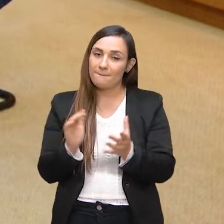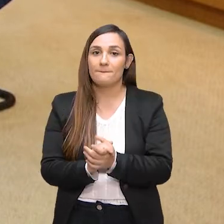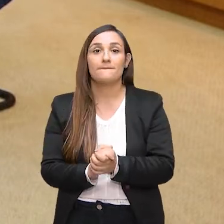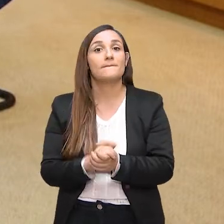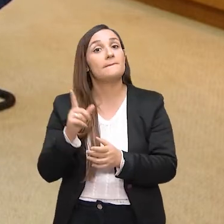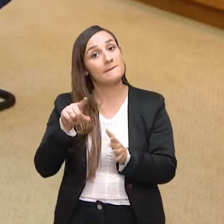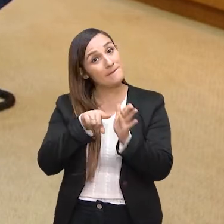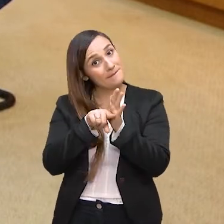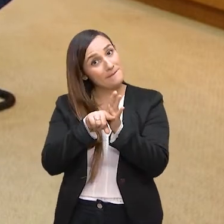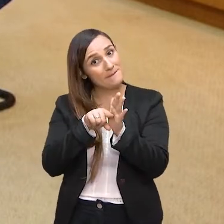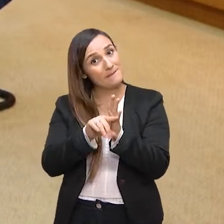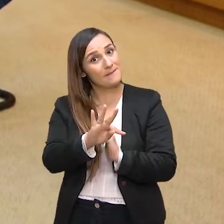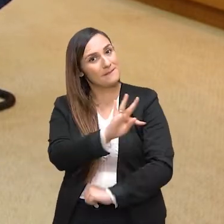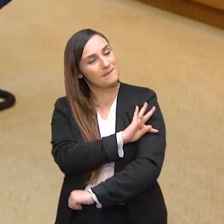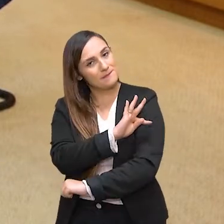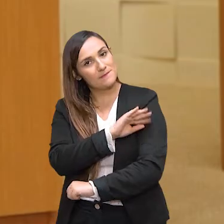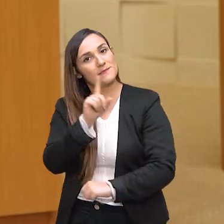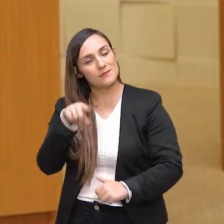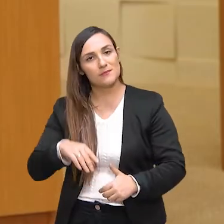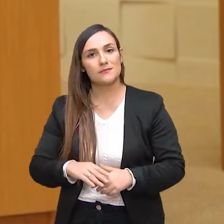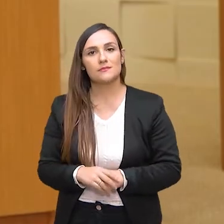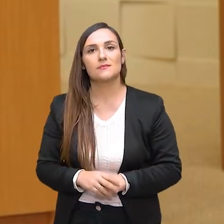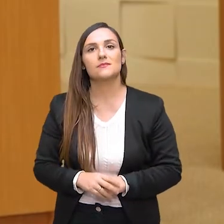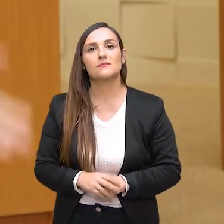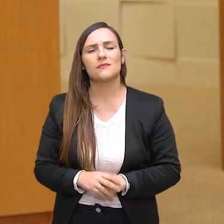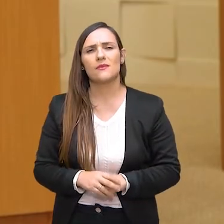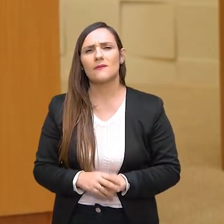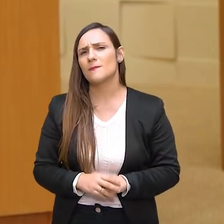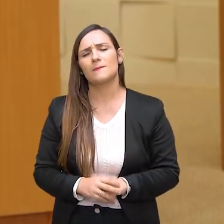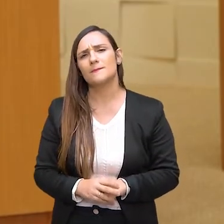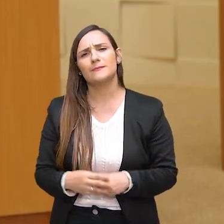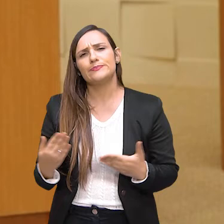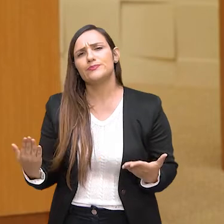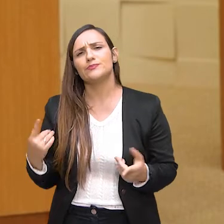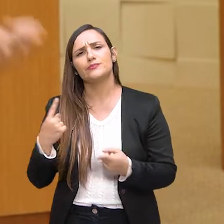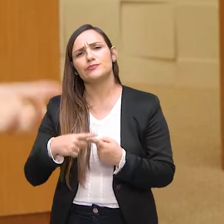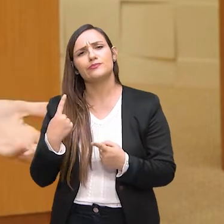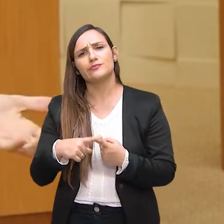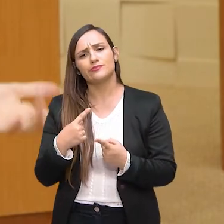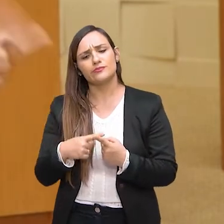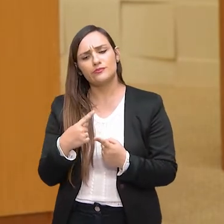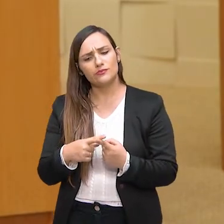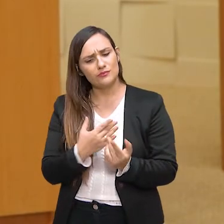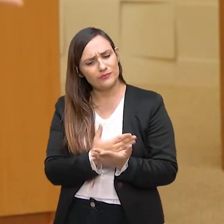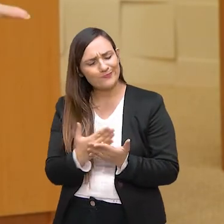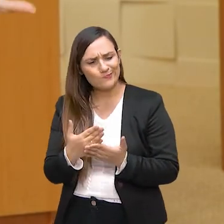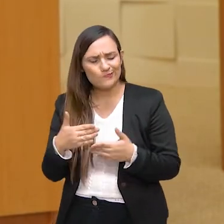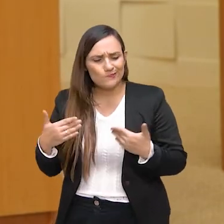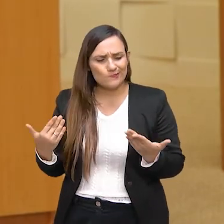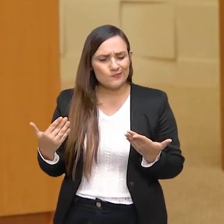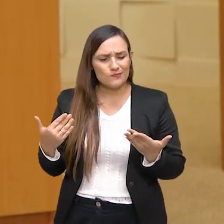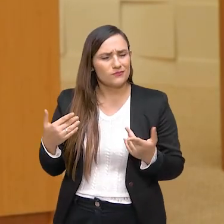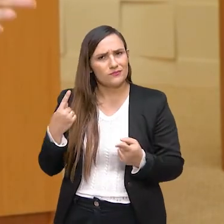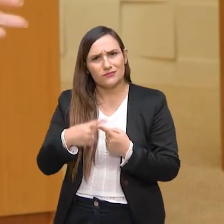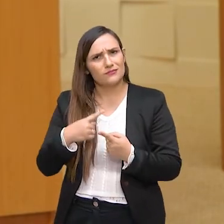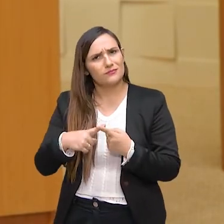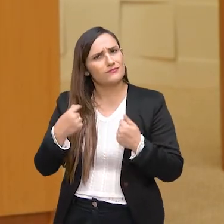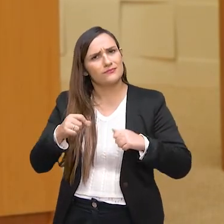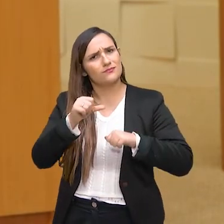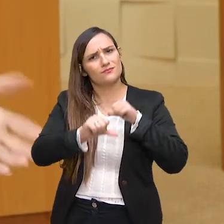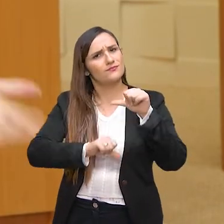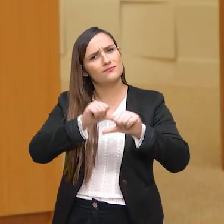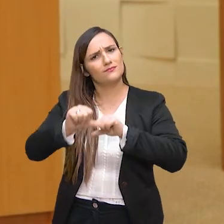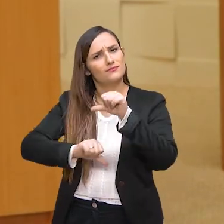né? Mas é mais ou menos isso. E por que surgiu essa necessidade, ou não, nem sei se é uma necessidade, mas de mudança